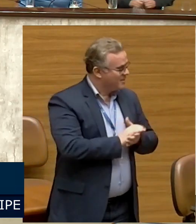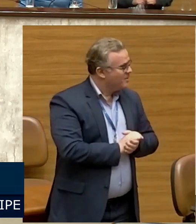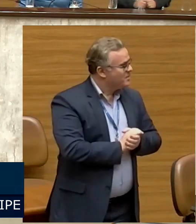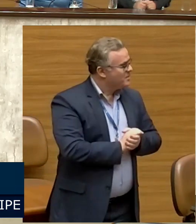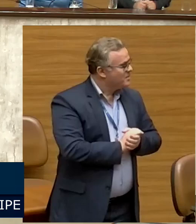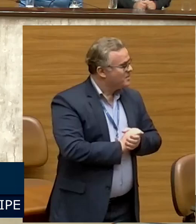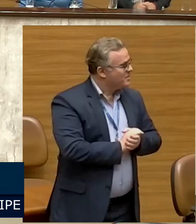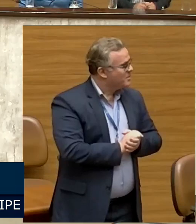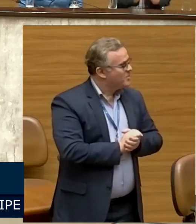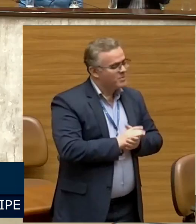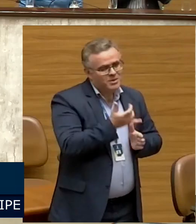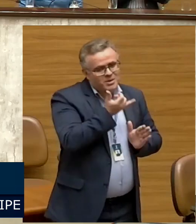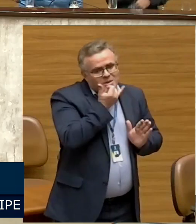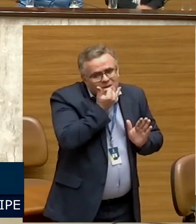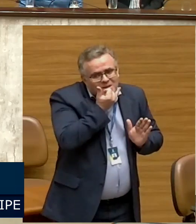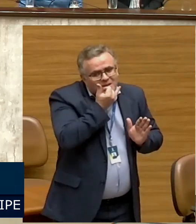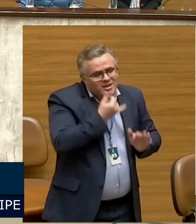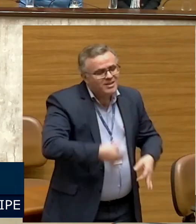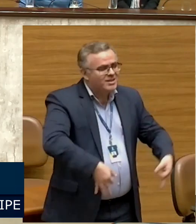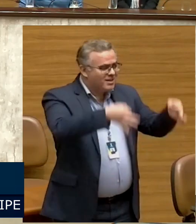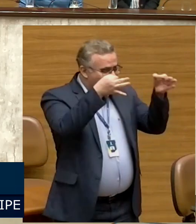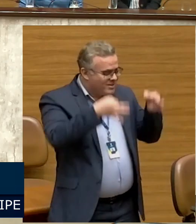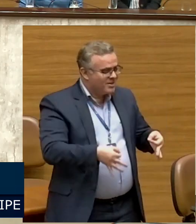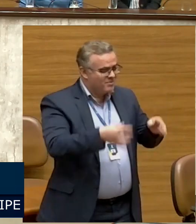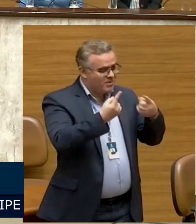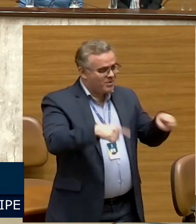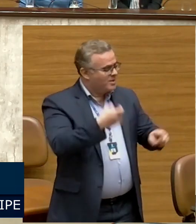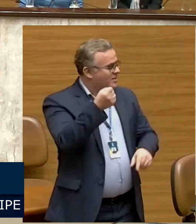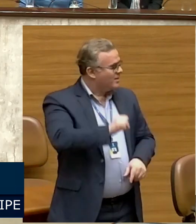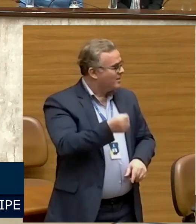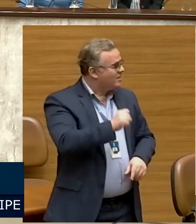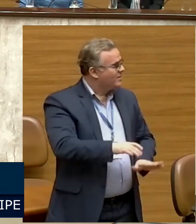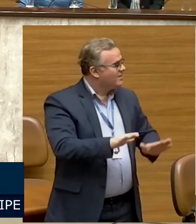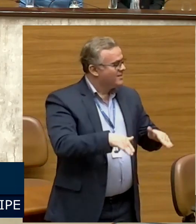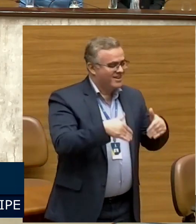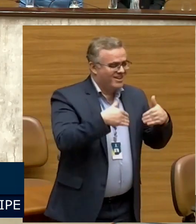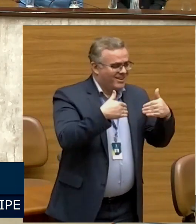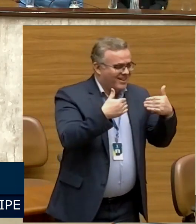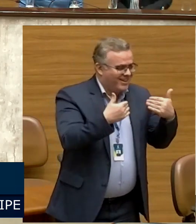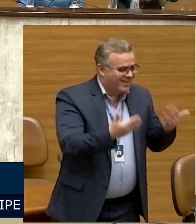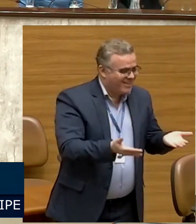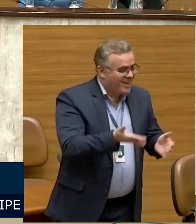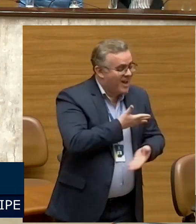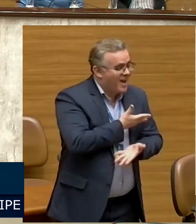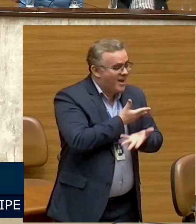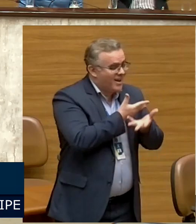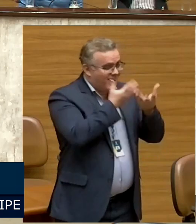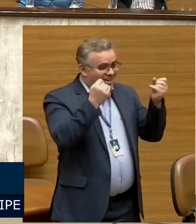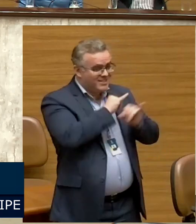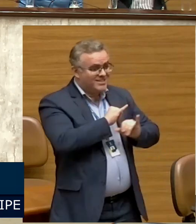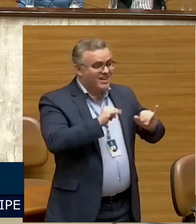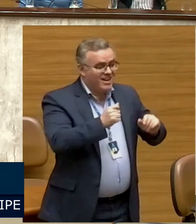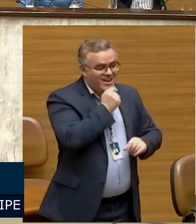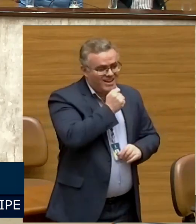pelo protocolo era o hino de Sergipe, mas como eu não